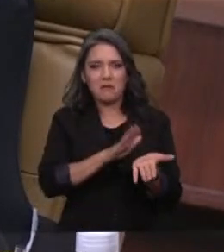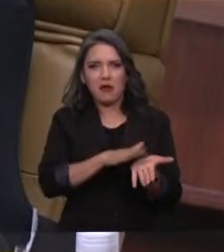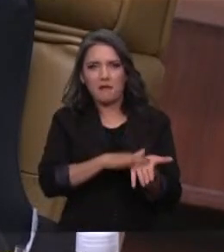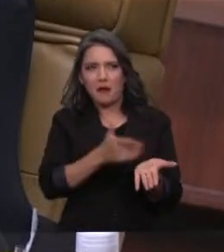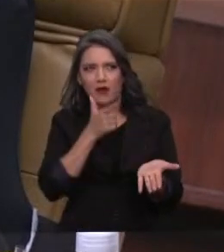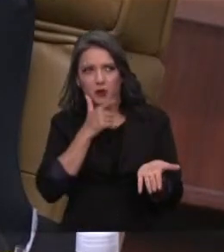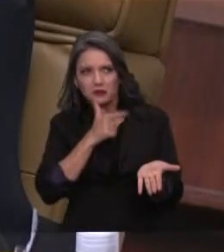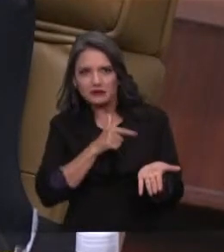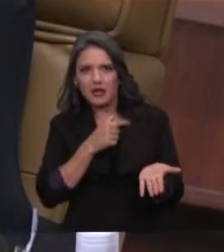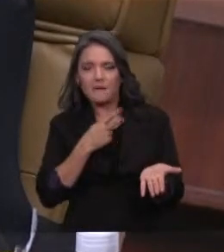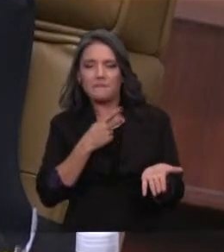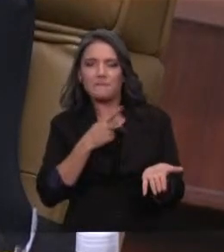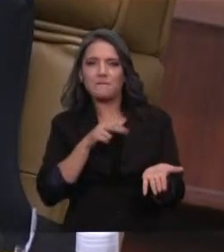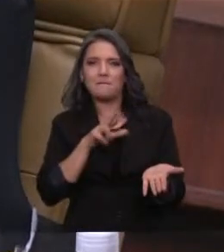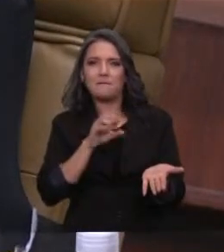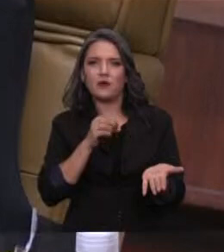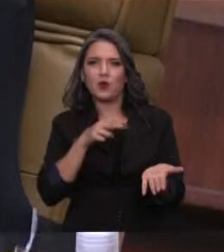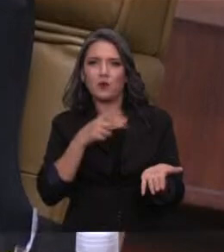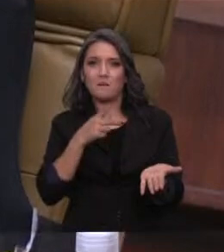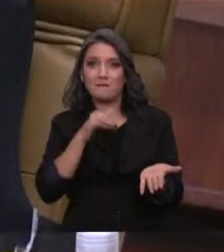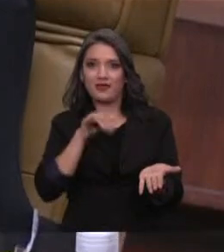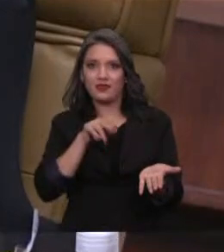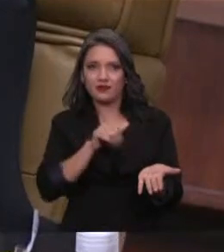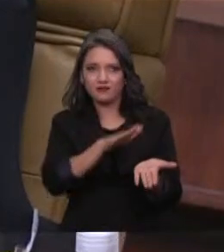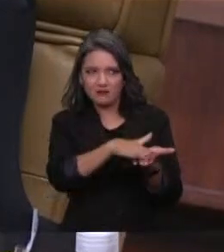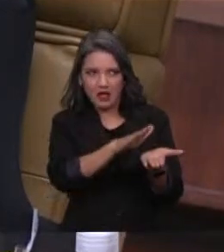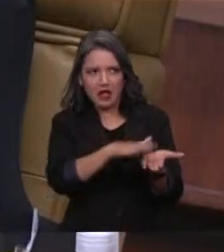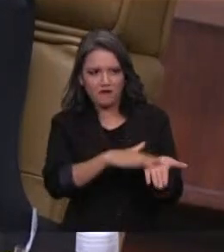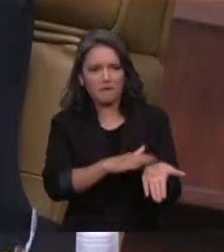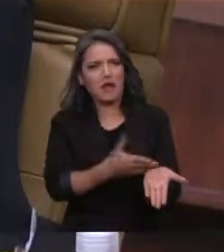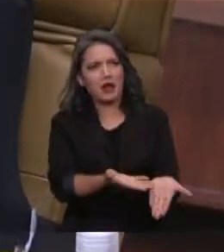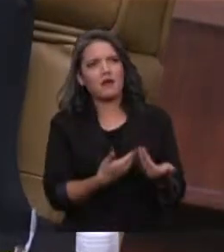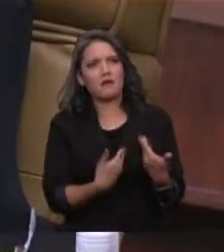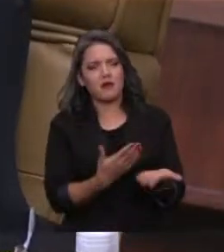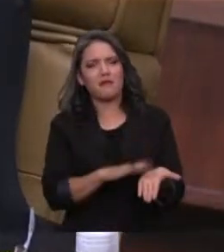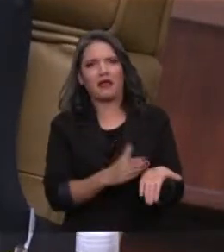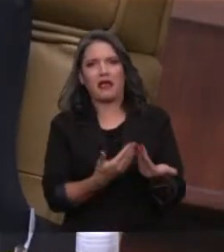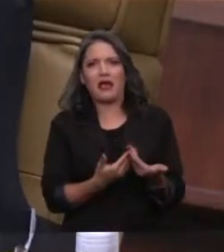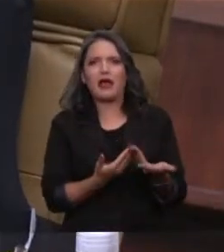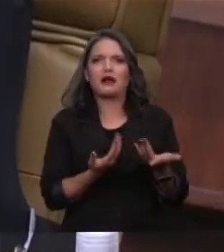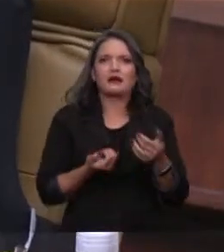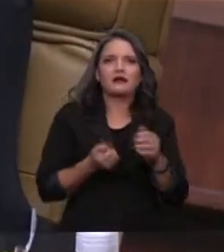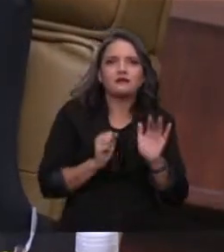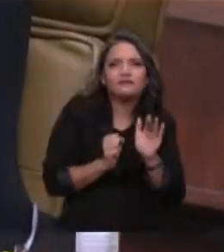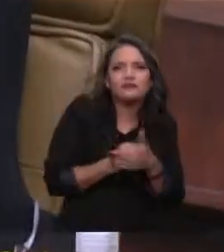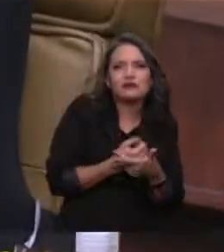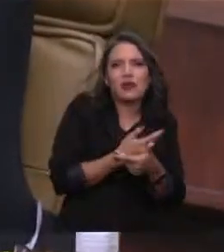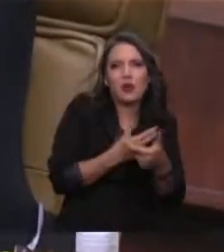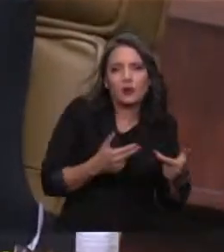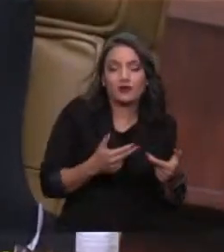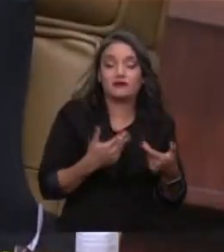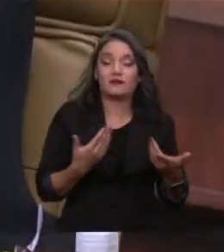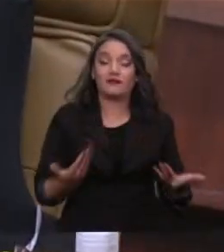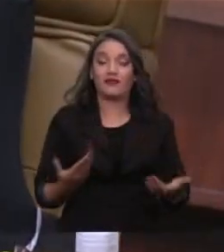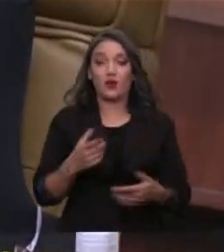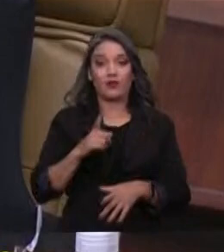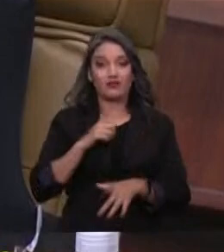faz referência. Até ouvindo e atento à defesa